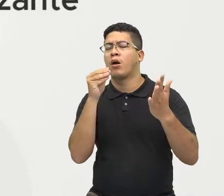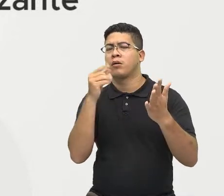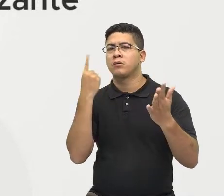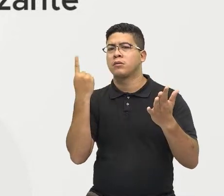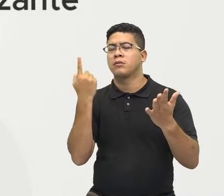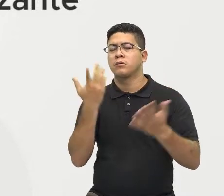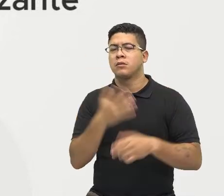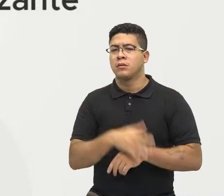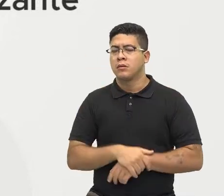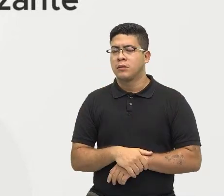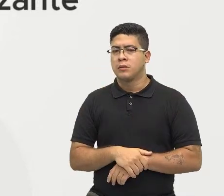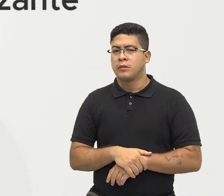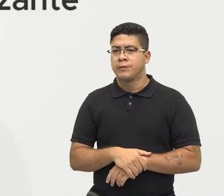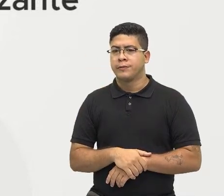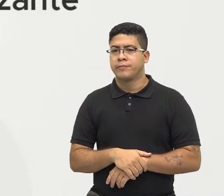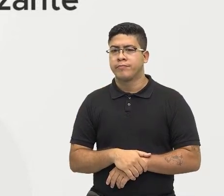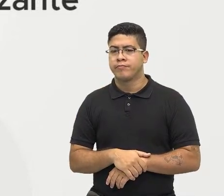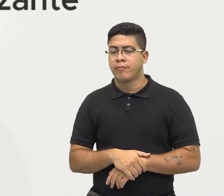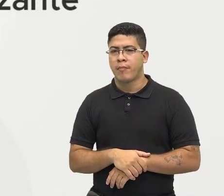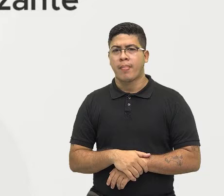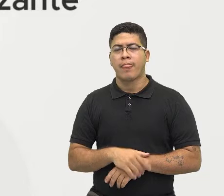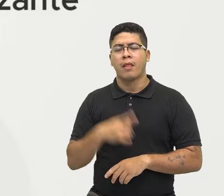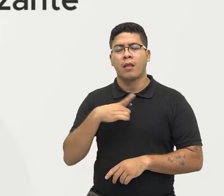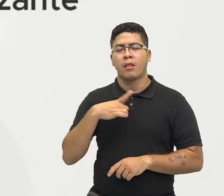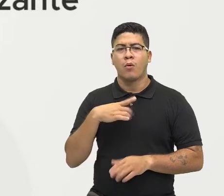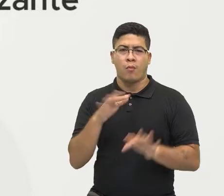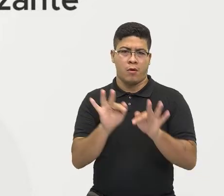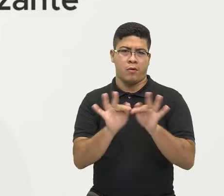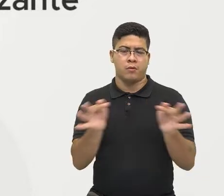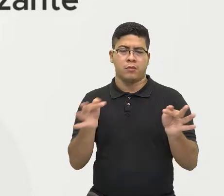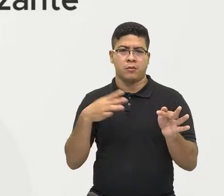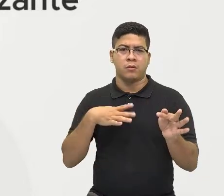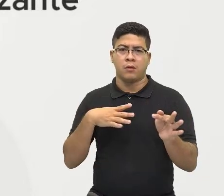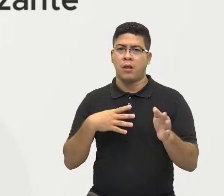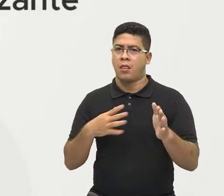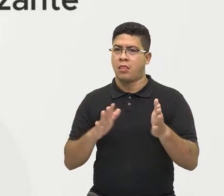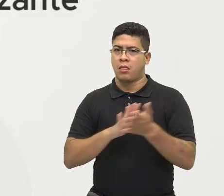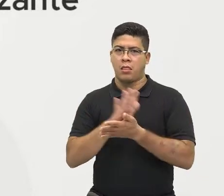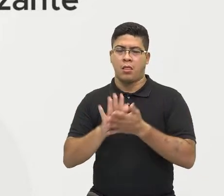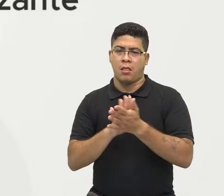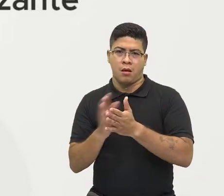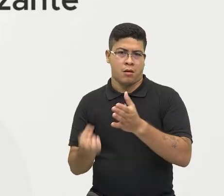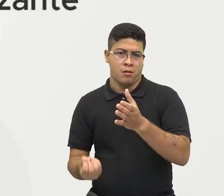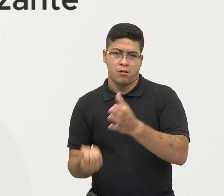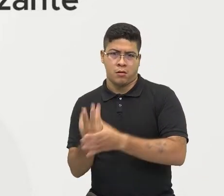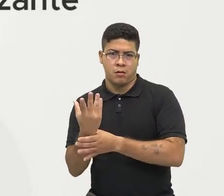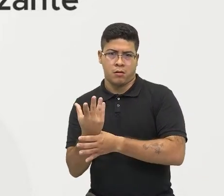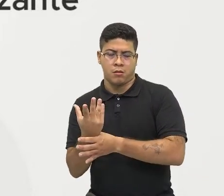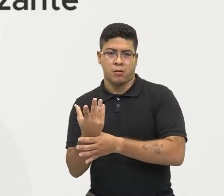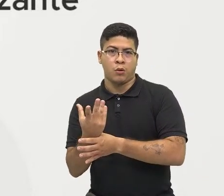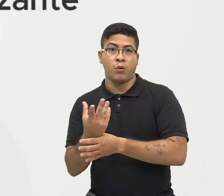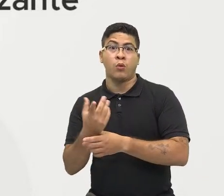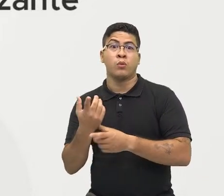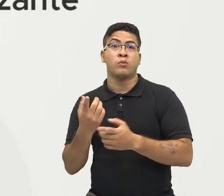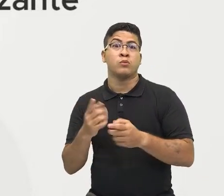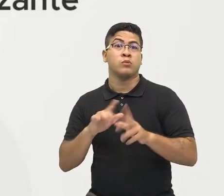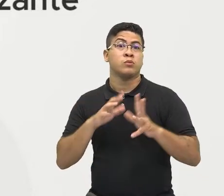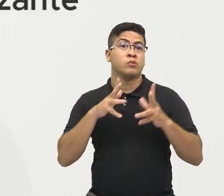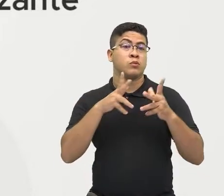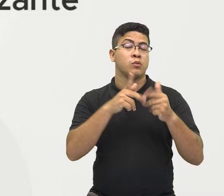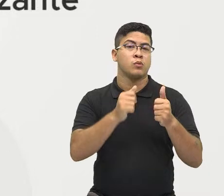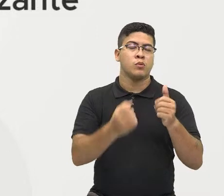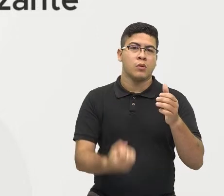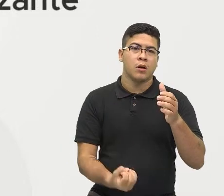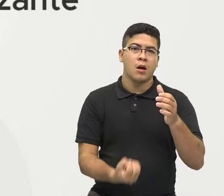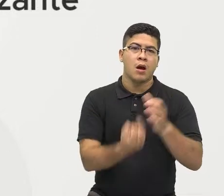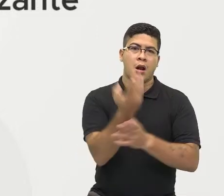ditado que fala, né, que nada se cria, tudo se recria. Então, aqui, eles não